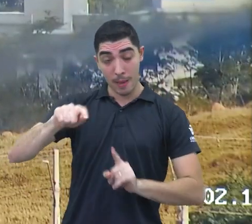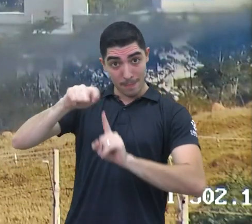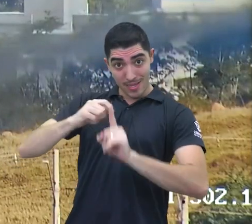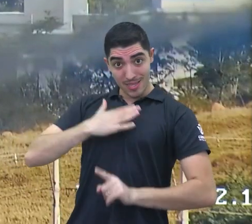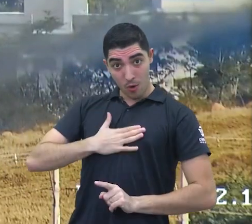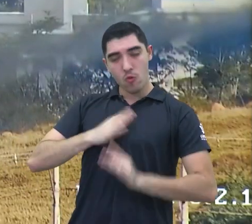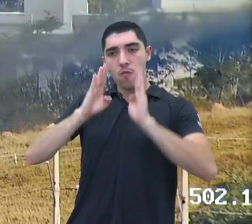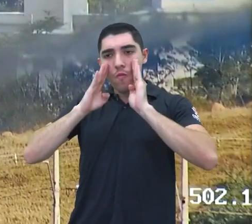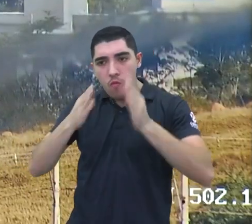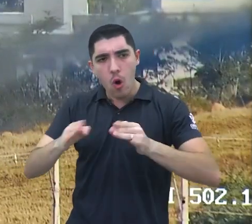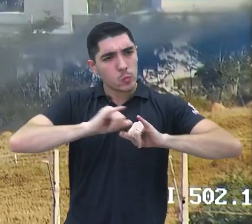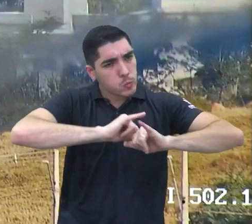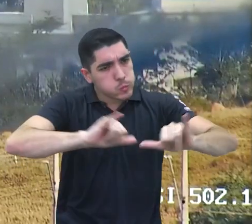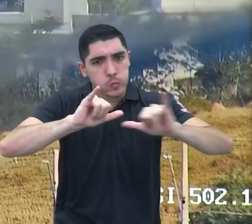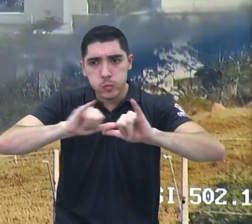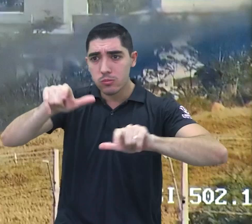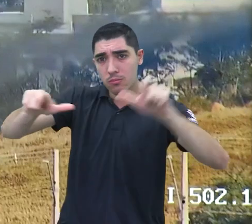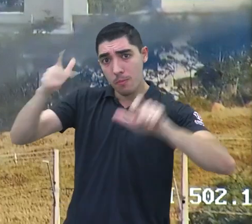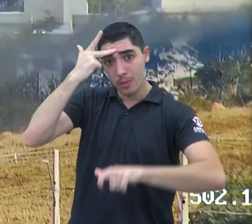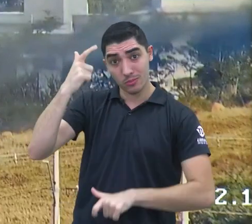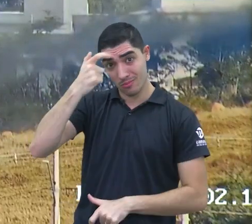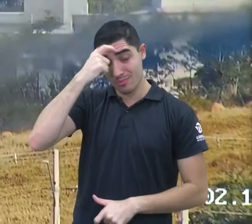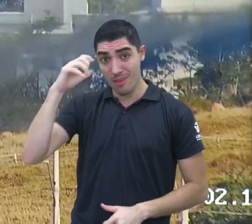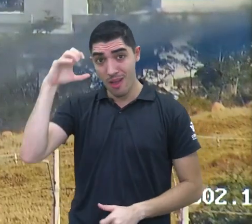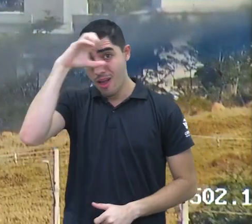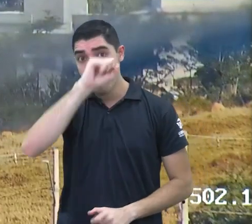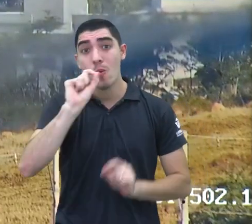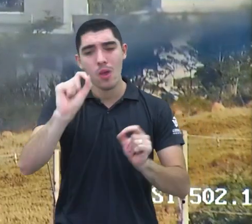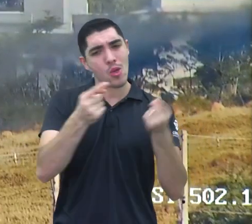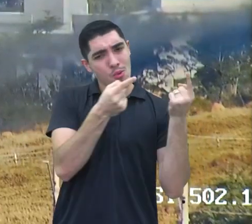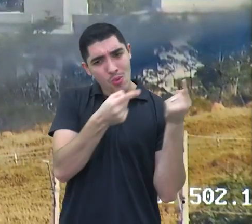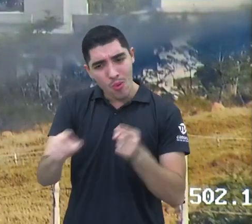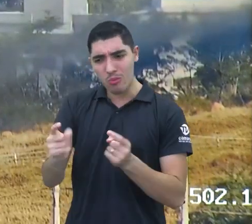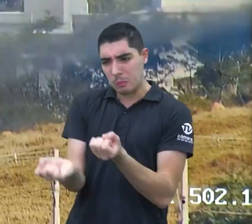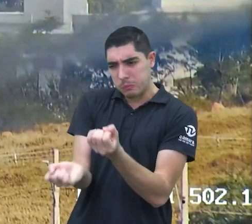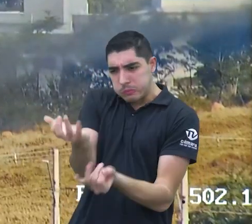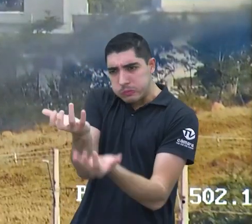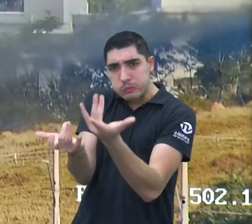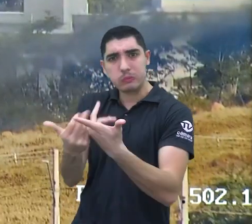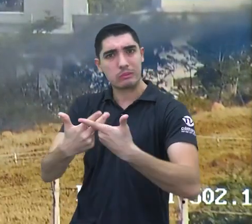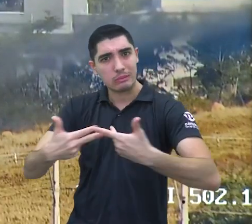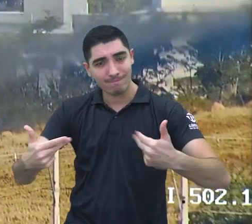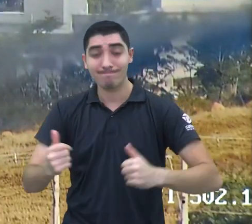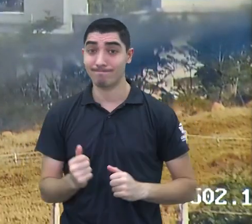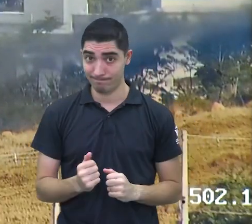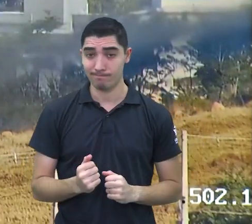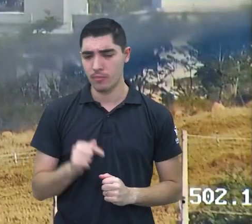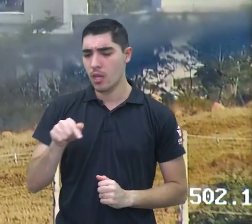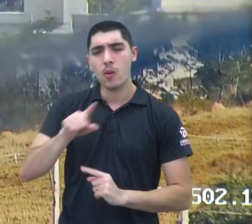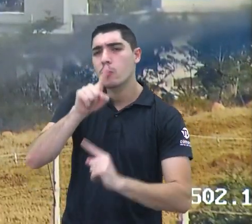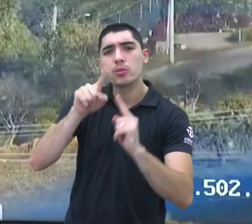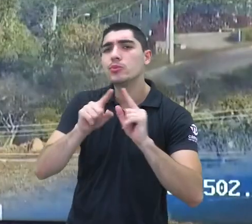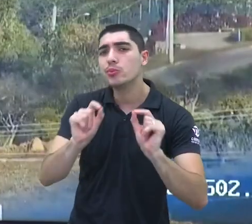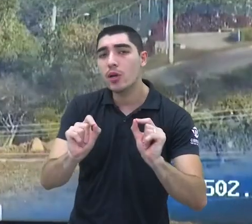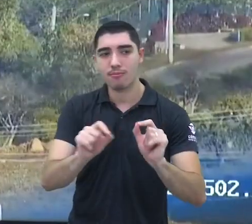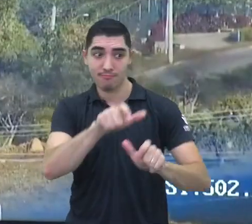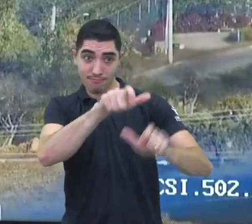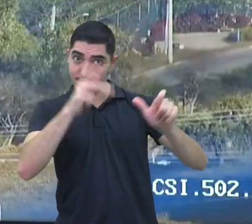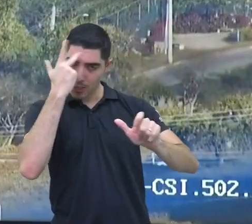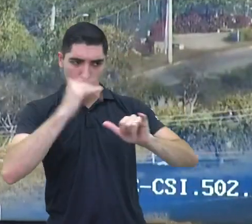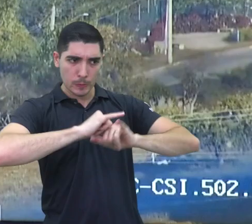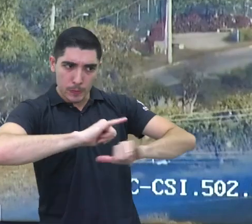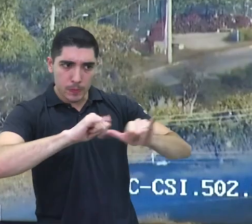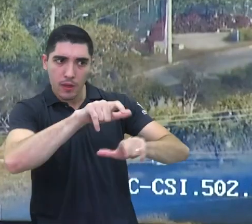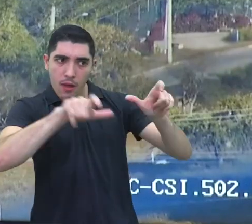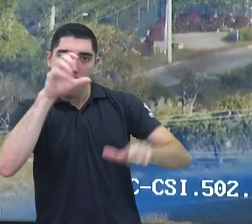dedica o mês de agosto para a realização de atividades de combate e conscientização contra incêndios e queimadas. O objetivo é